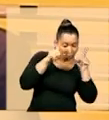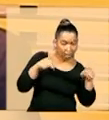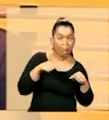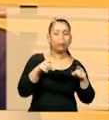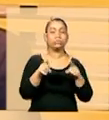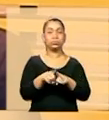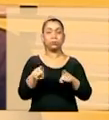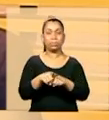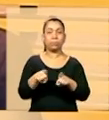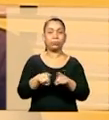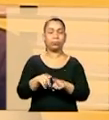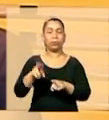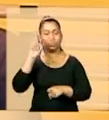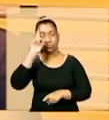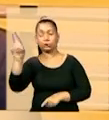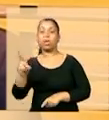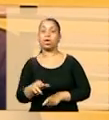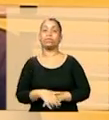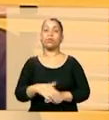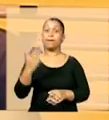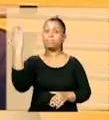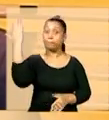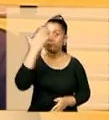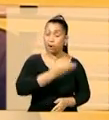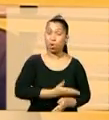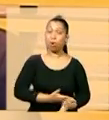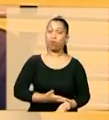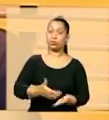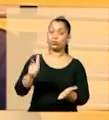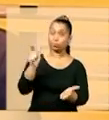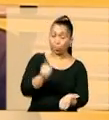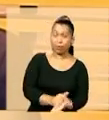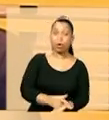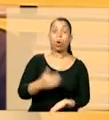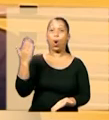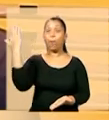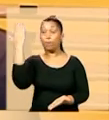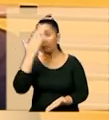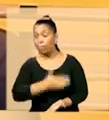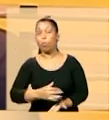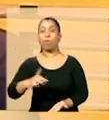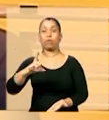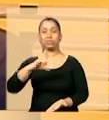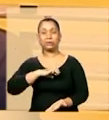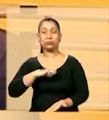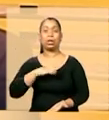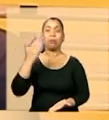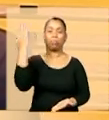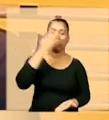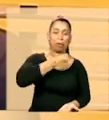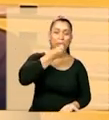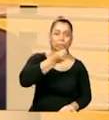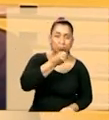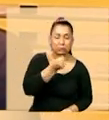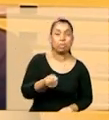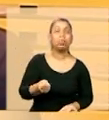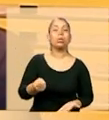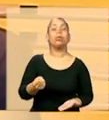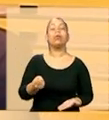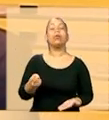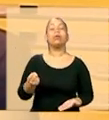empregador, provas documentais, provas periciais produzidas e, com certeza, havendo uma